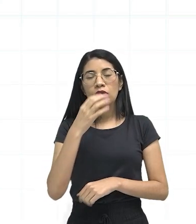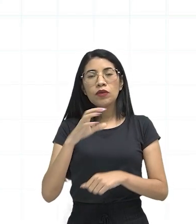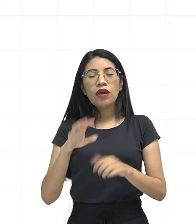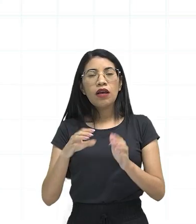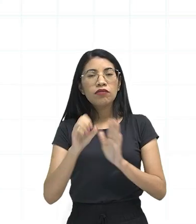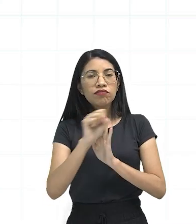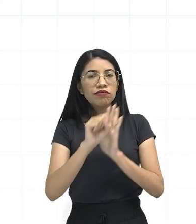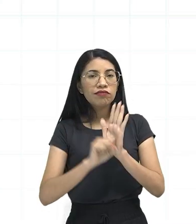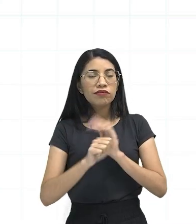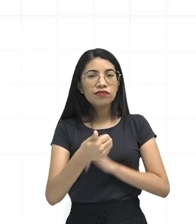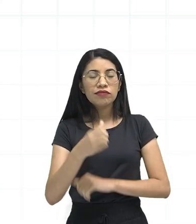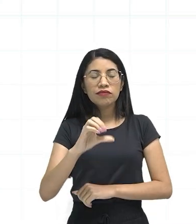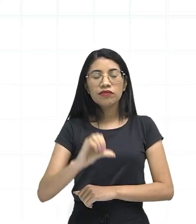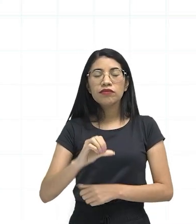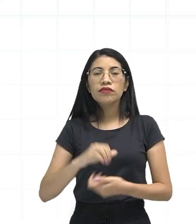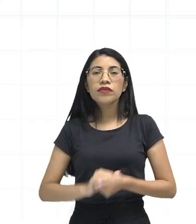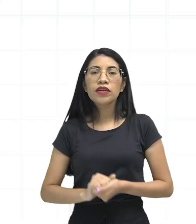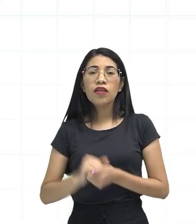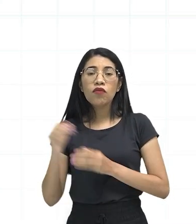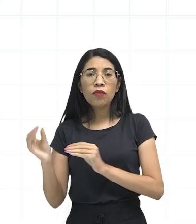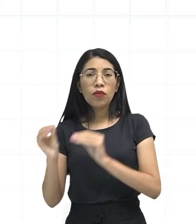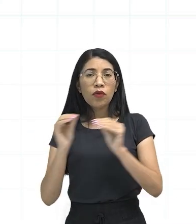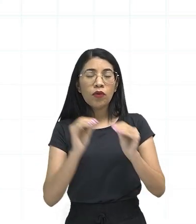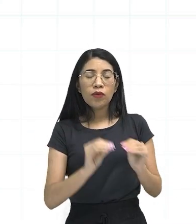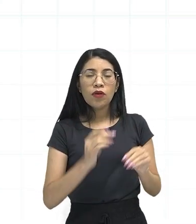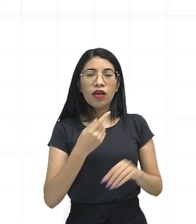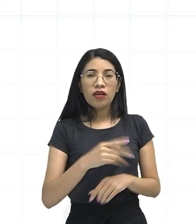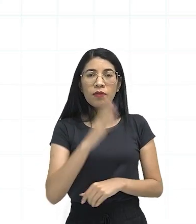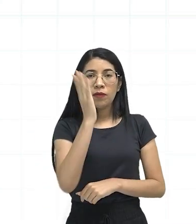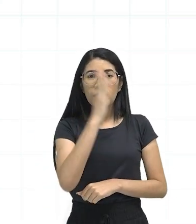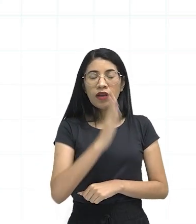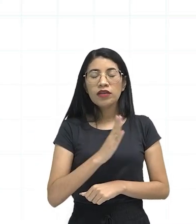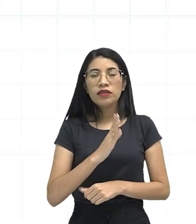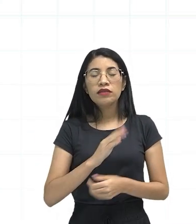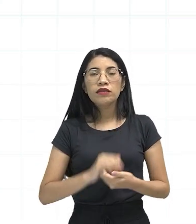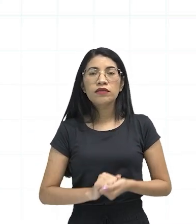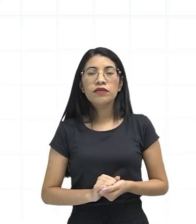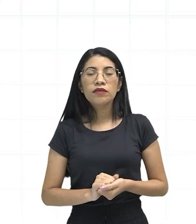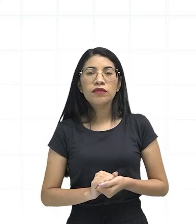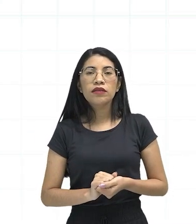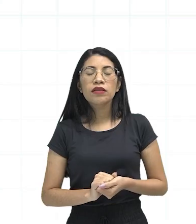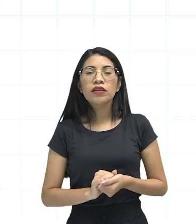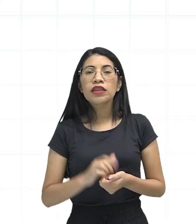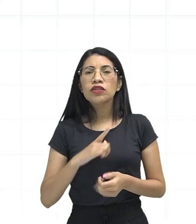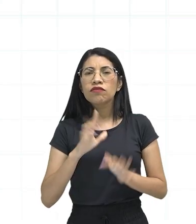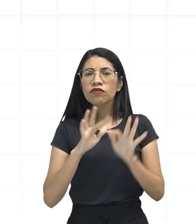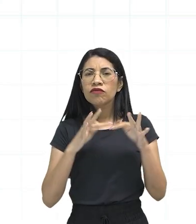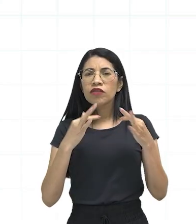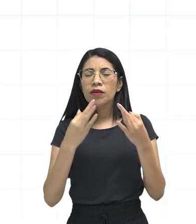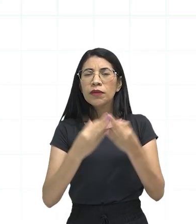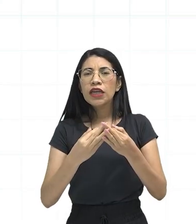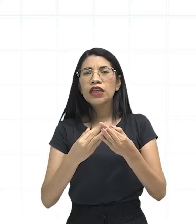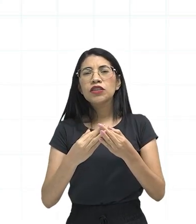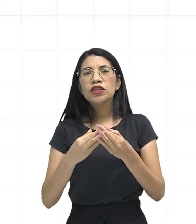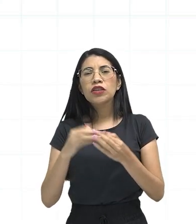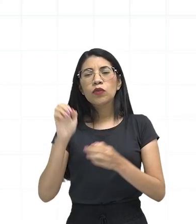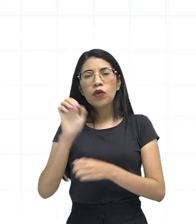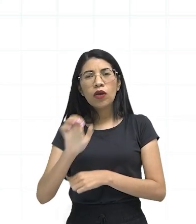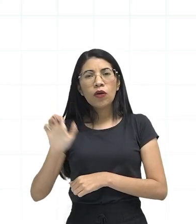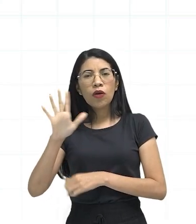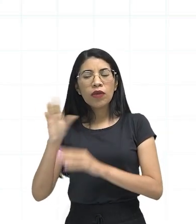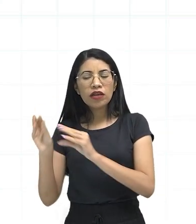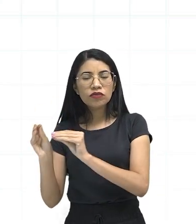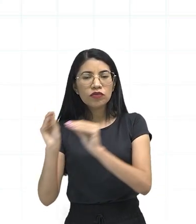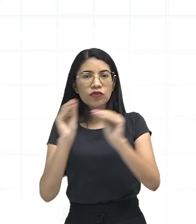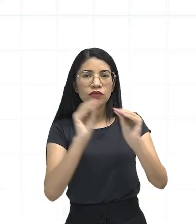XIX. O circo foi trazido aos pais por famílias imigrantes vindas da